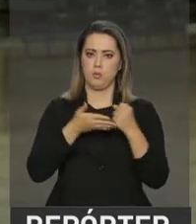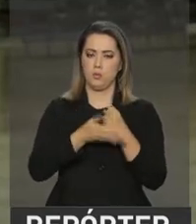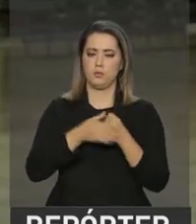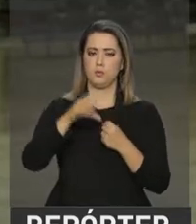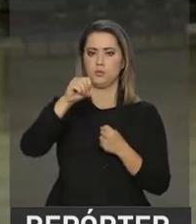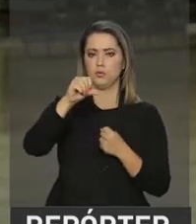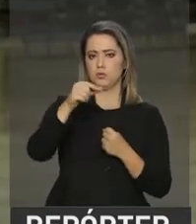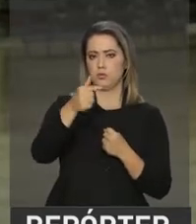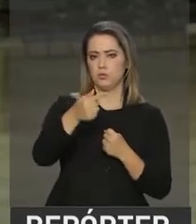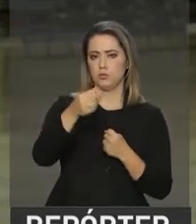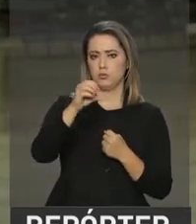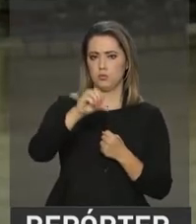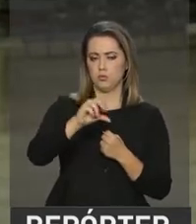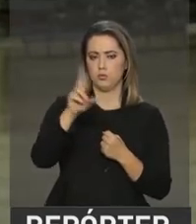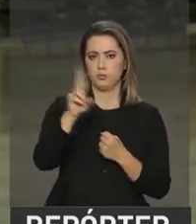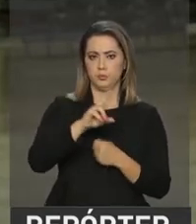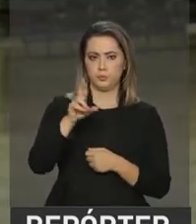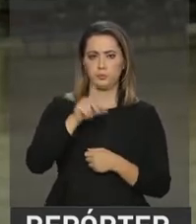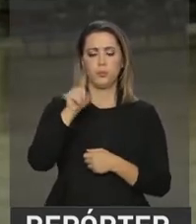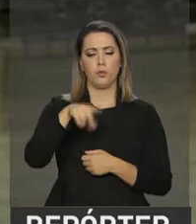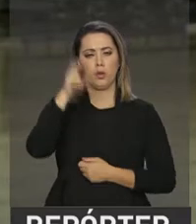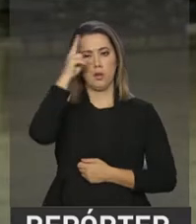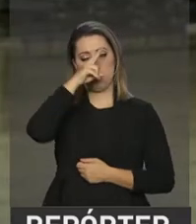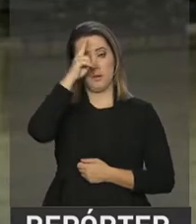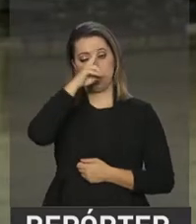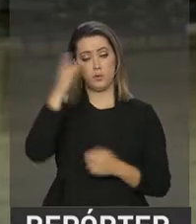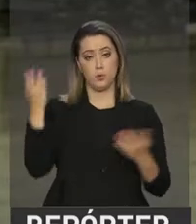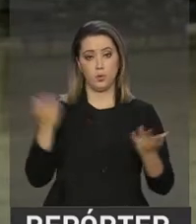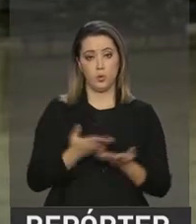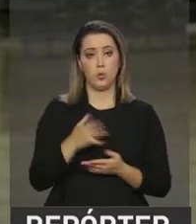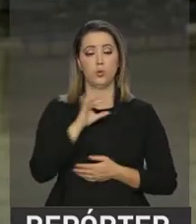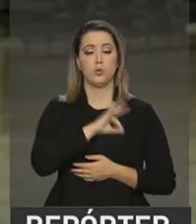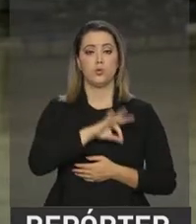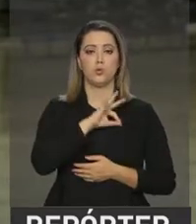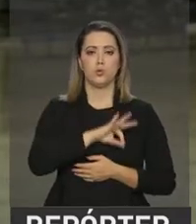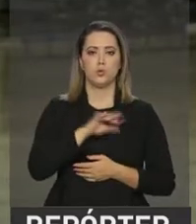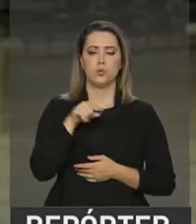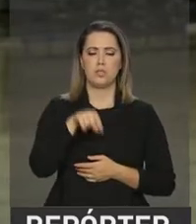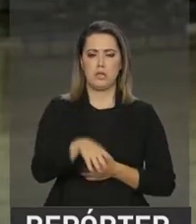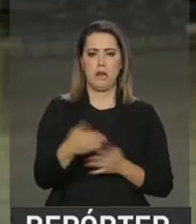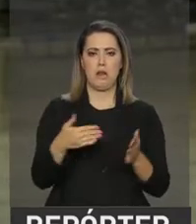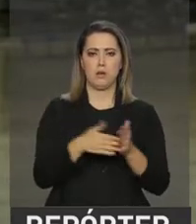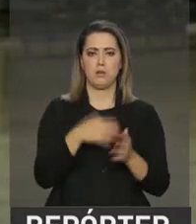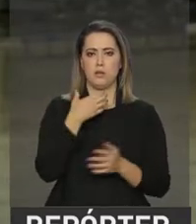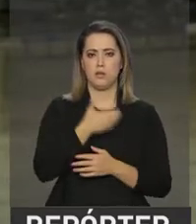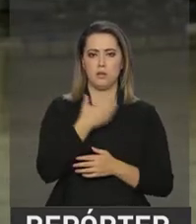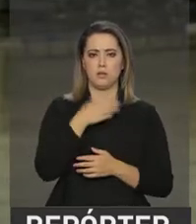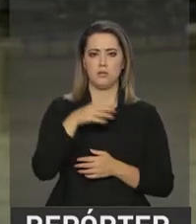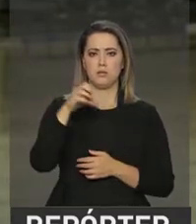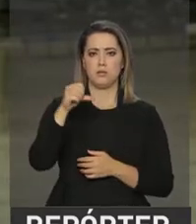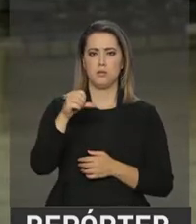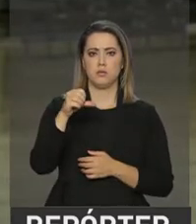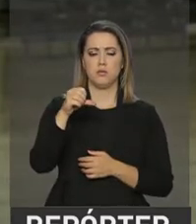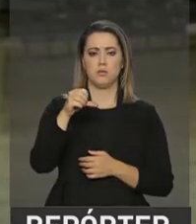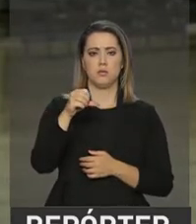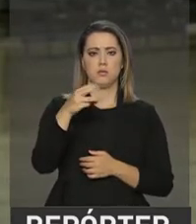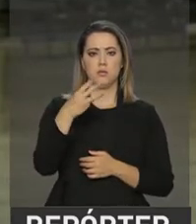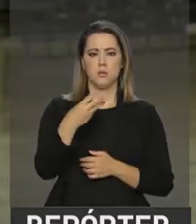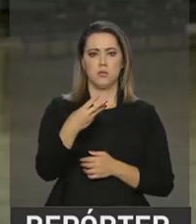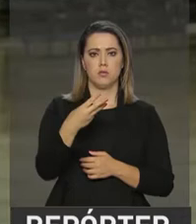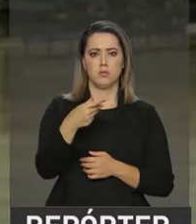reais lembrando que o salário mínimo vigente no país até dezembro deste ano é de